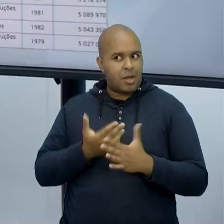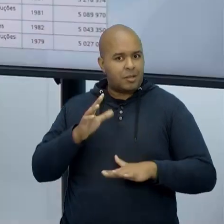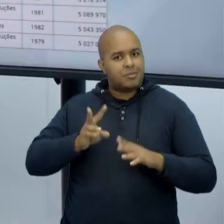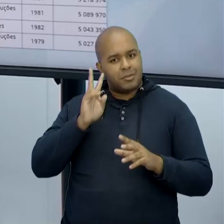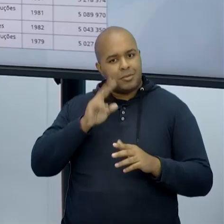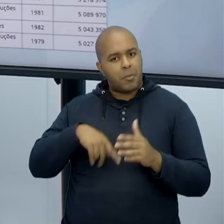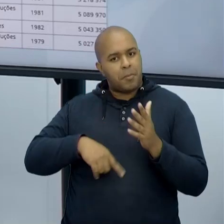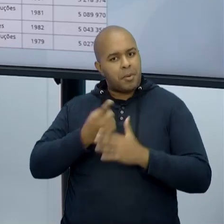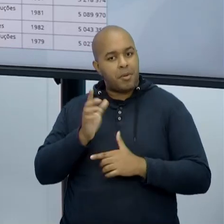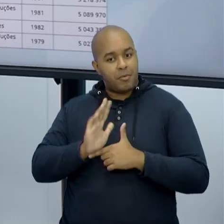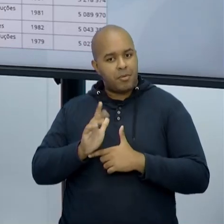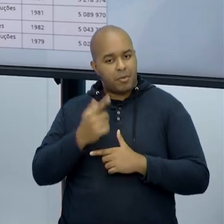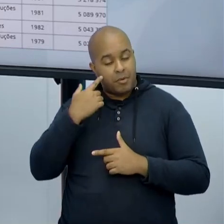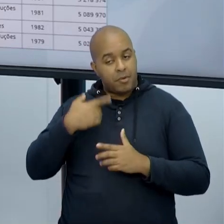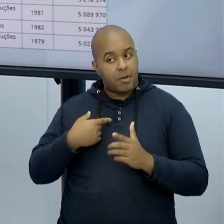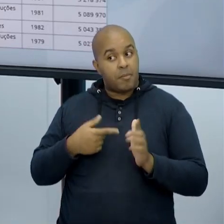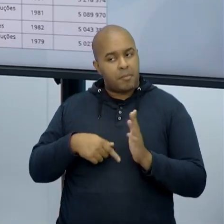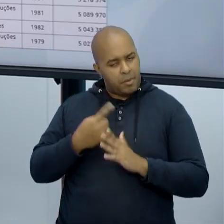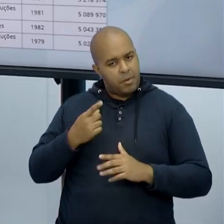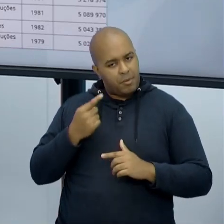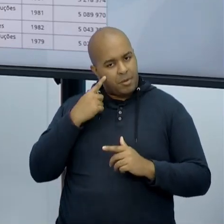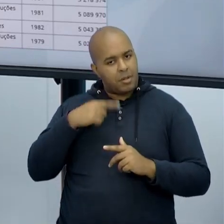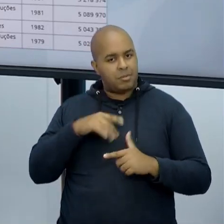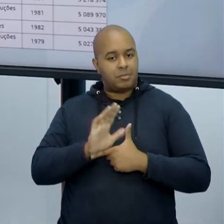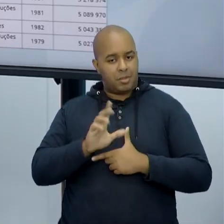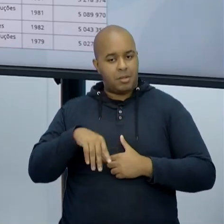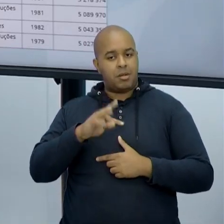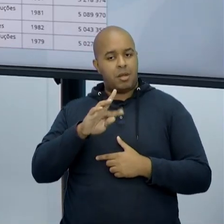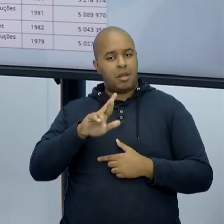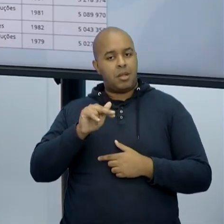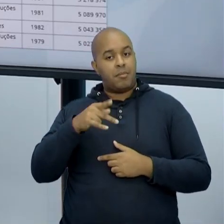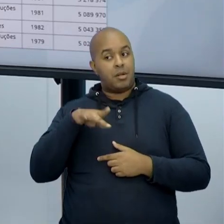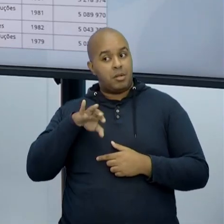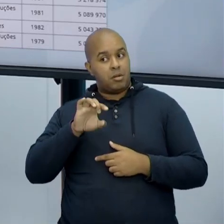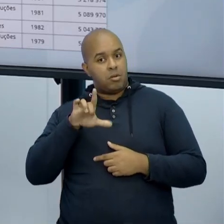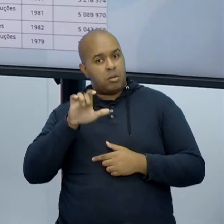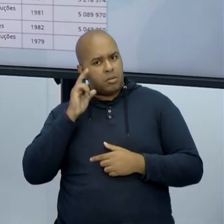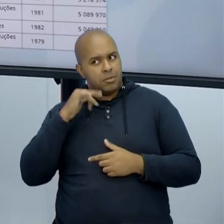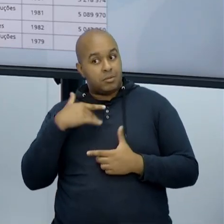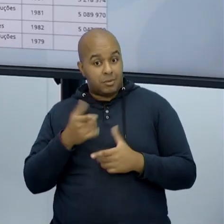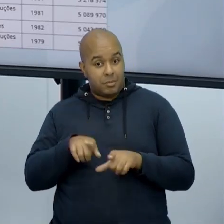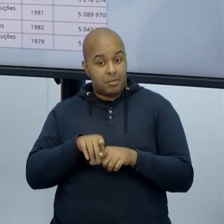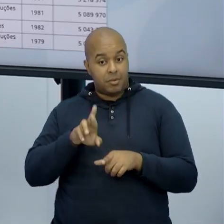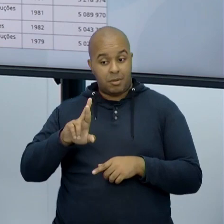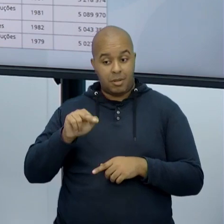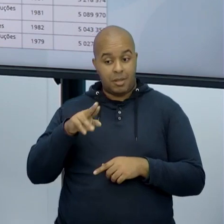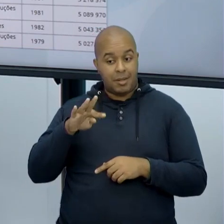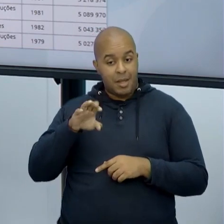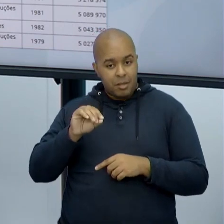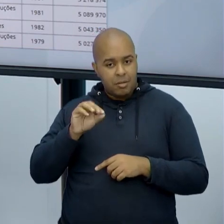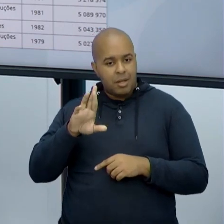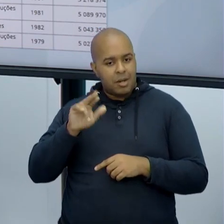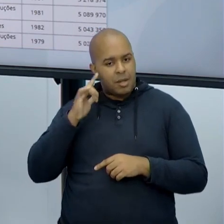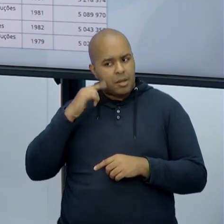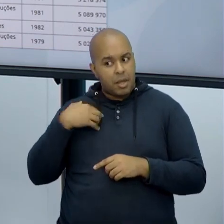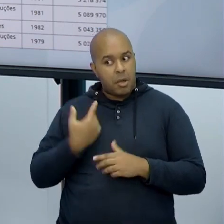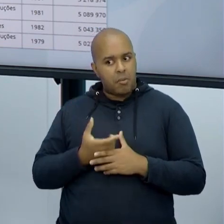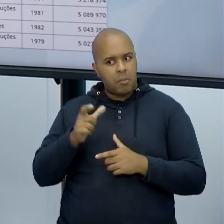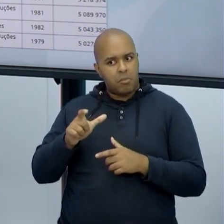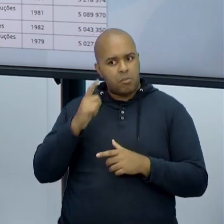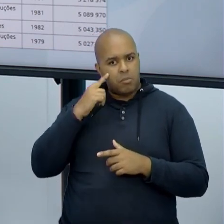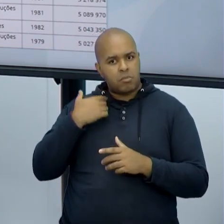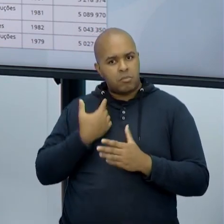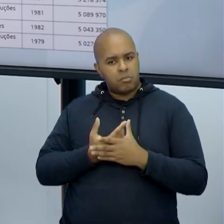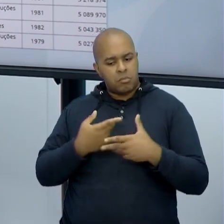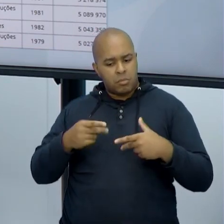assistir o primeiro filme no cinema, o primeiro filme que foi assistir foi o filme dos Trapalhões. Tá? E o Renato Aragão, ele é uma